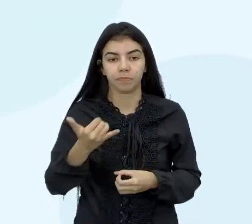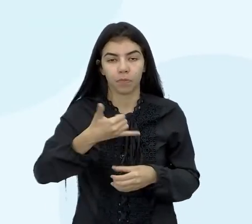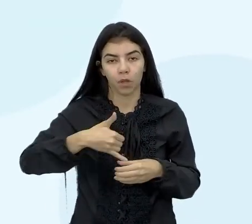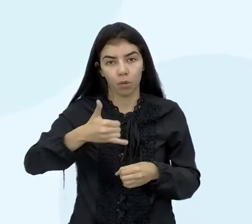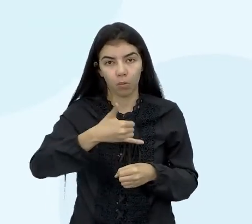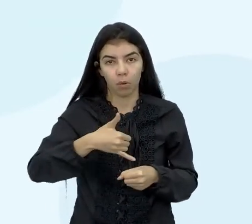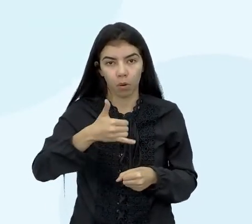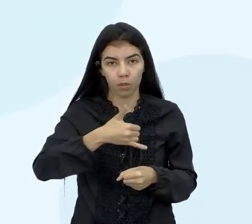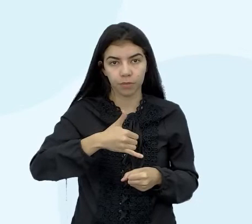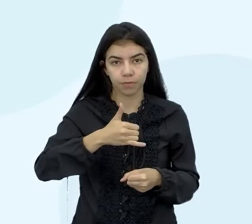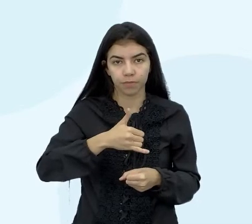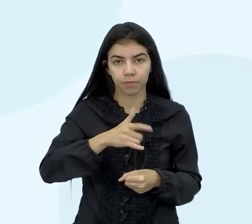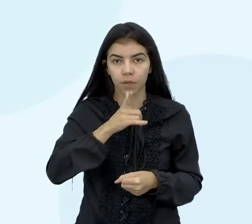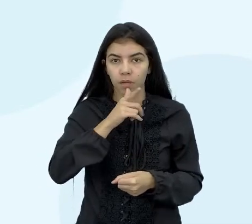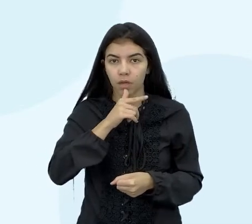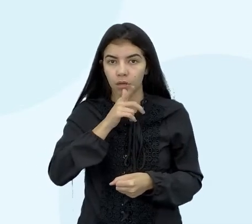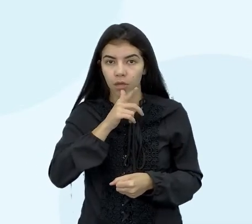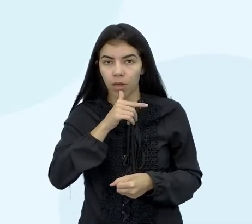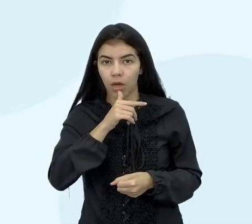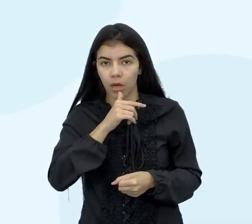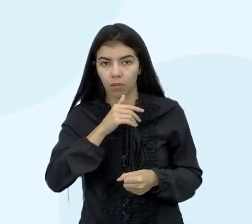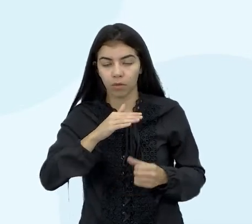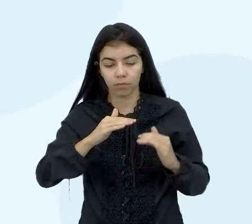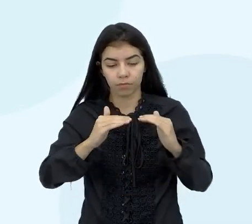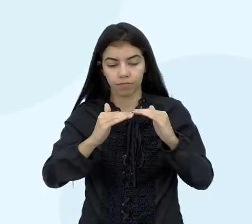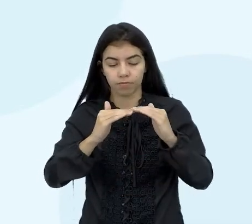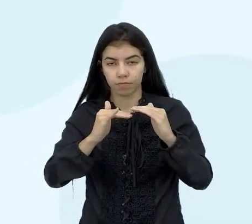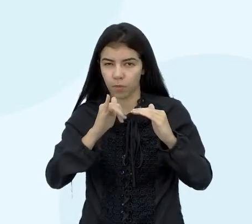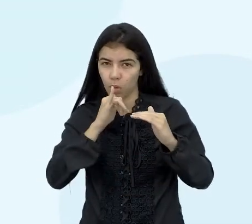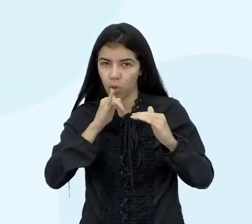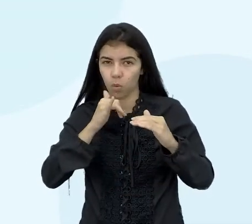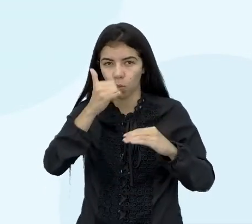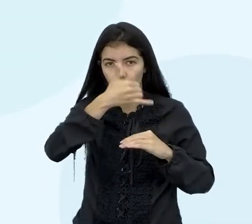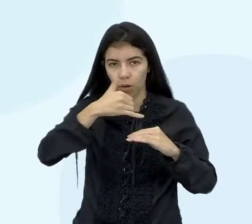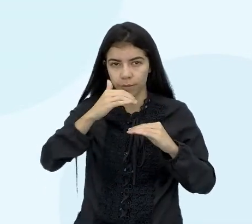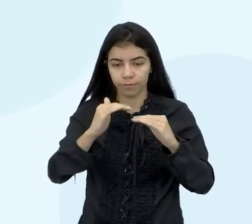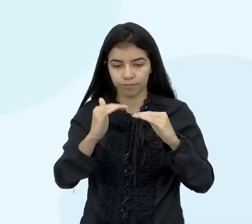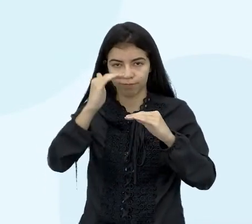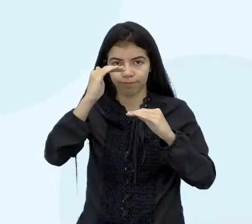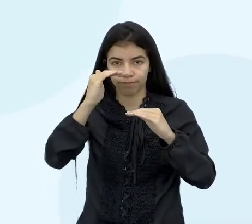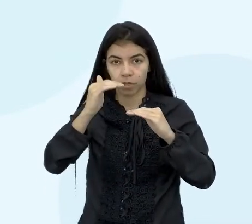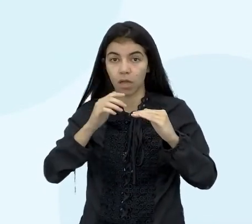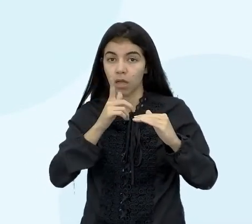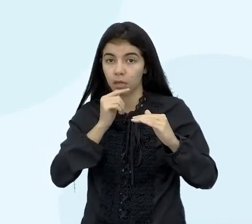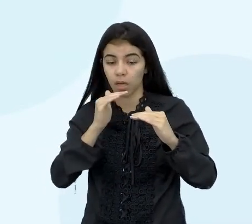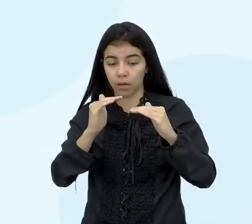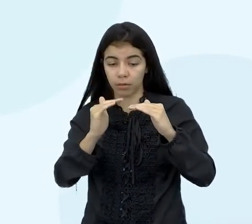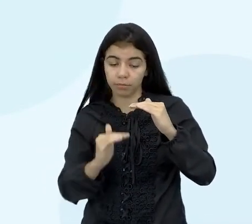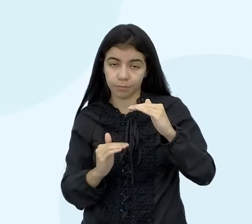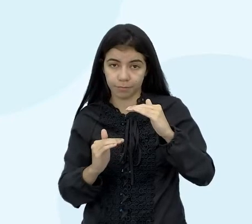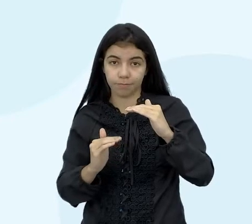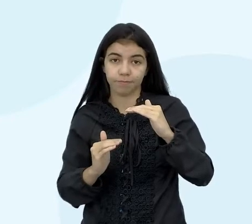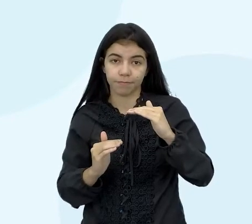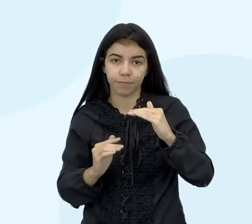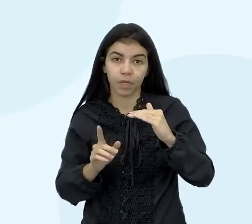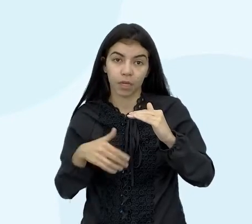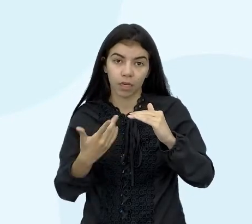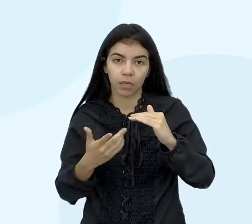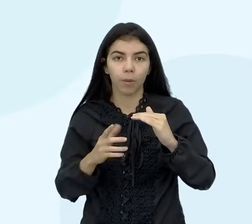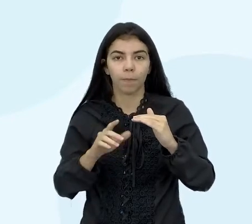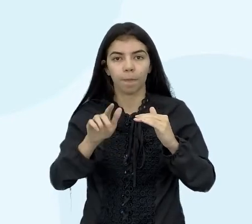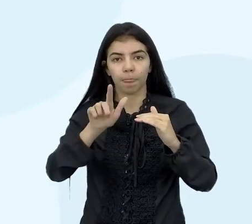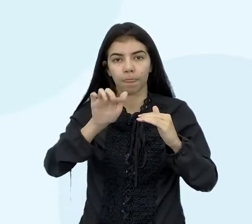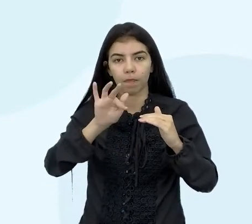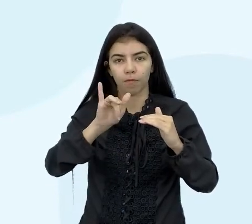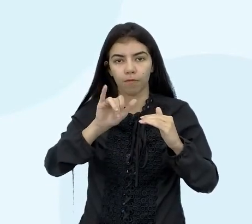a água ali que está na parte do fundo, né, na segunda região. E aí esse filtro, ele tem